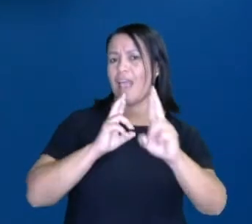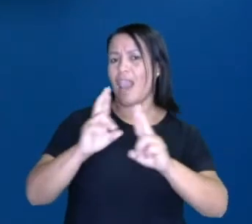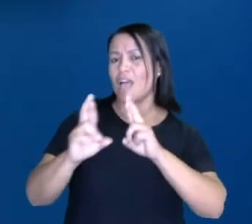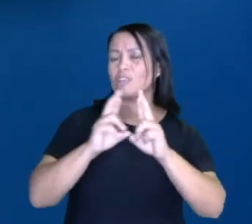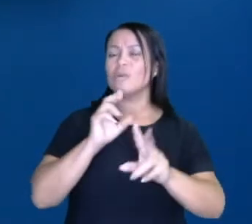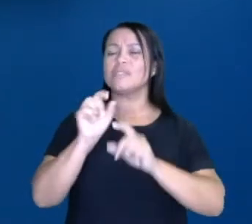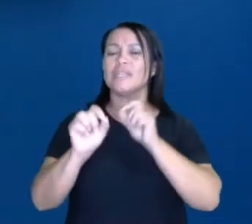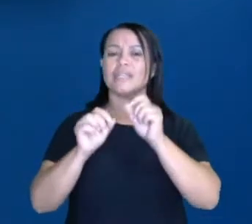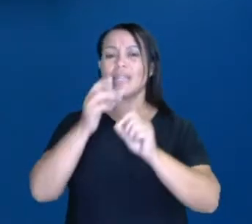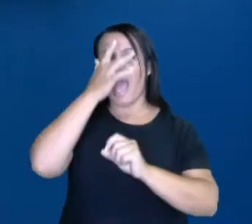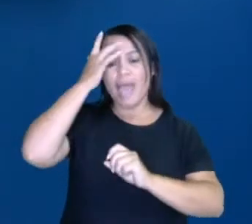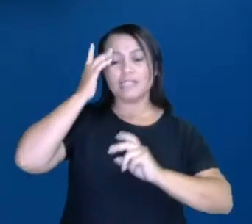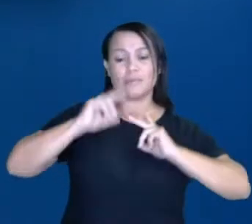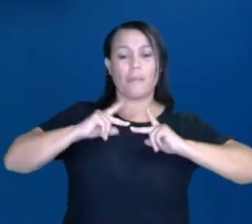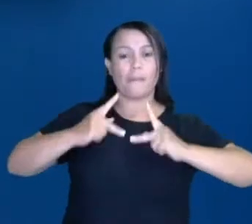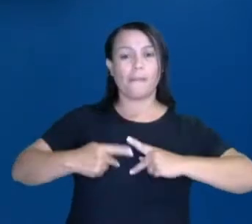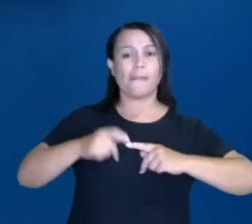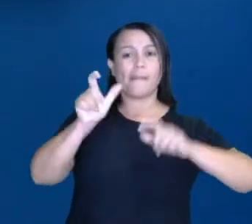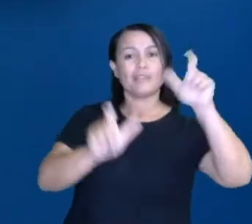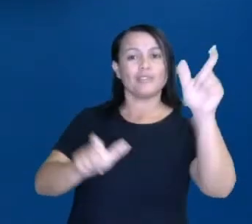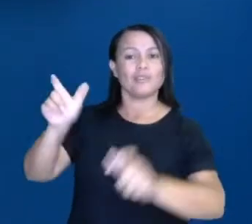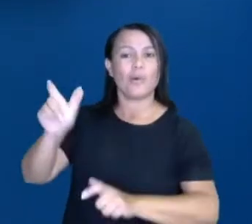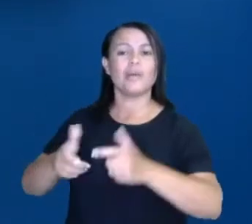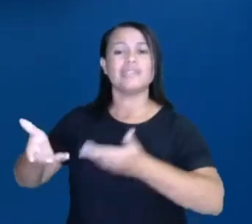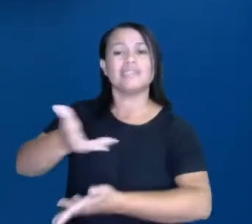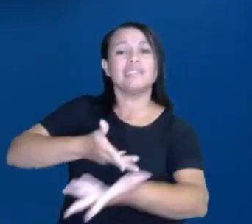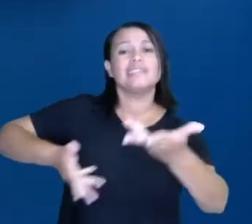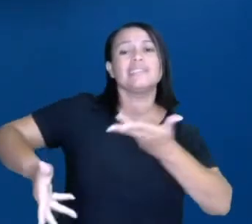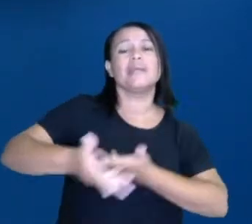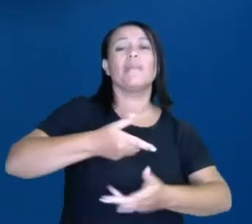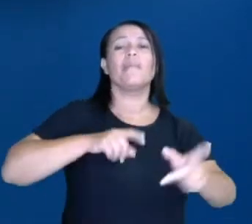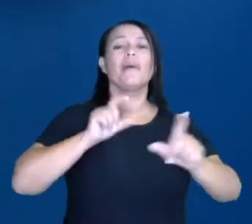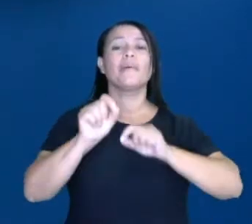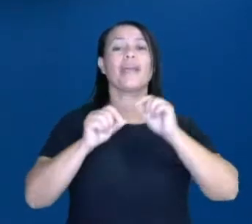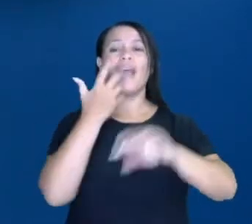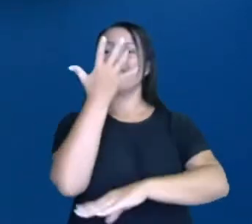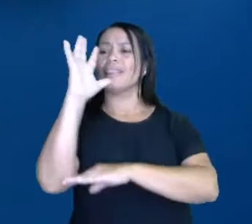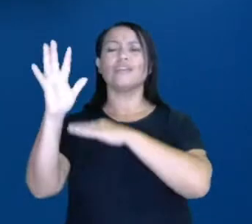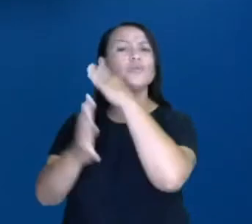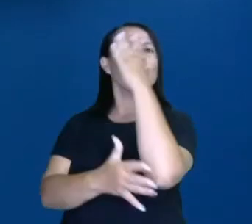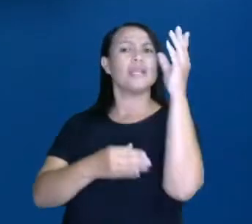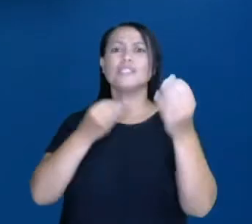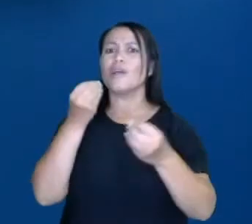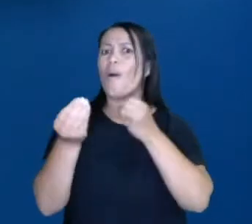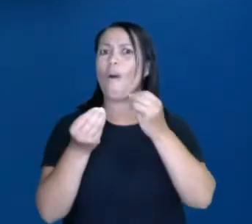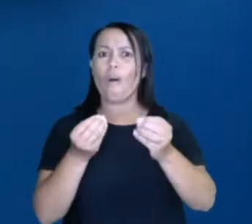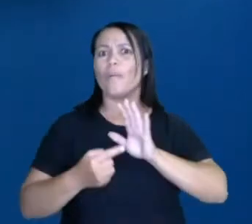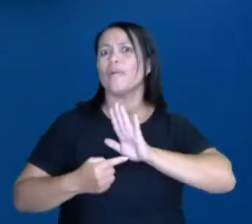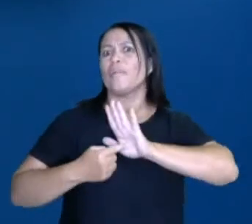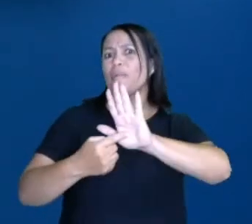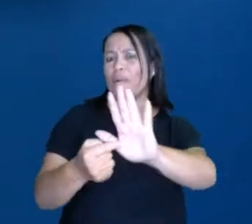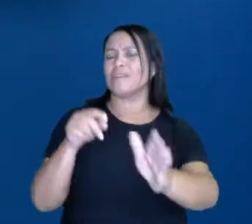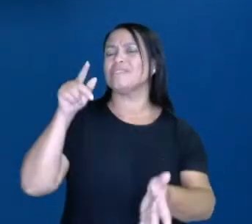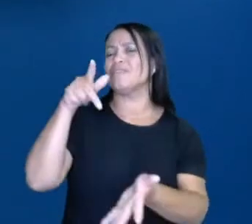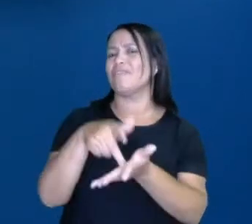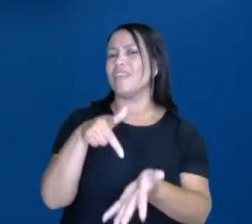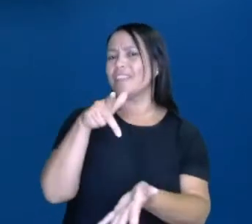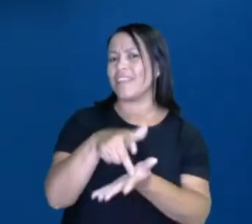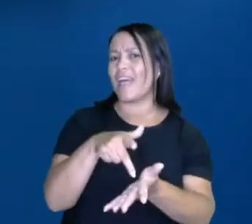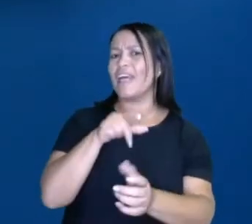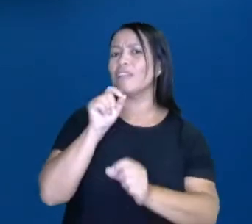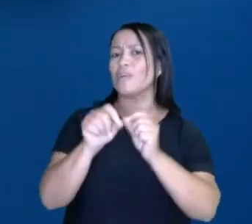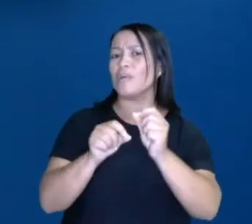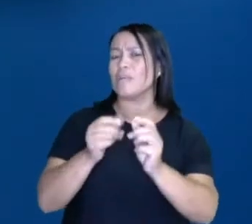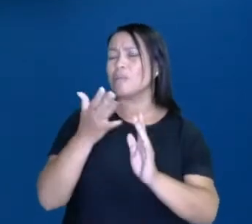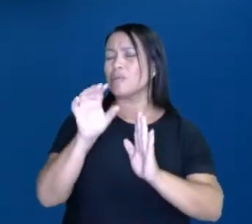a humanidade e a natureza. Ela só aparece como ciência, propriamente dita, a partir do